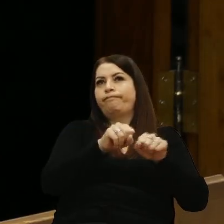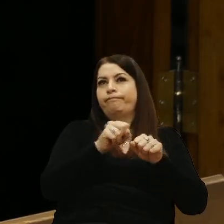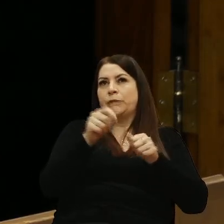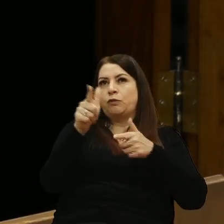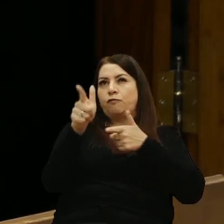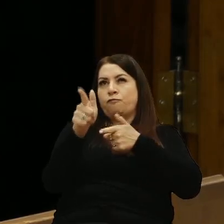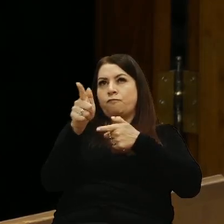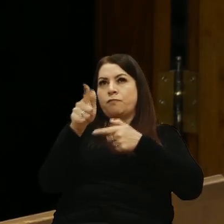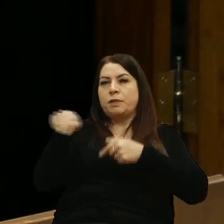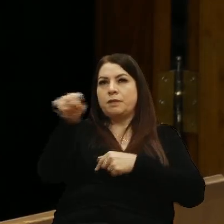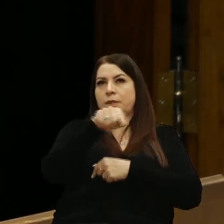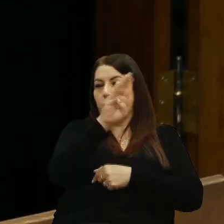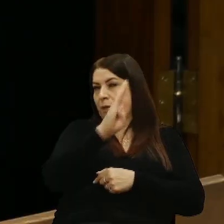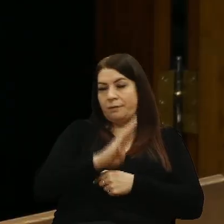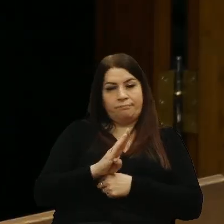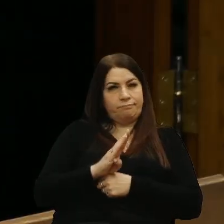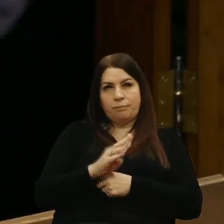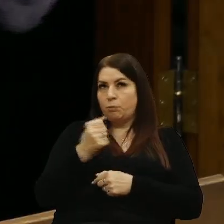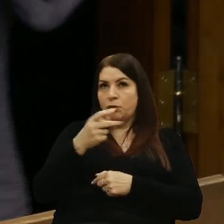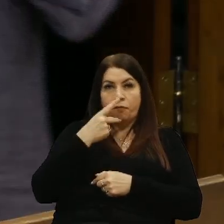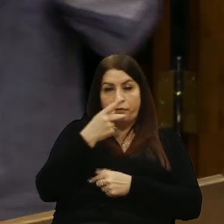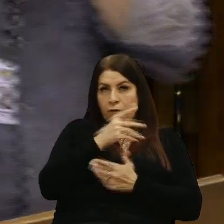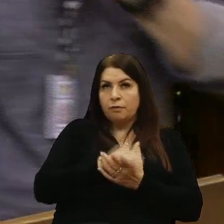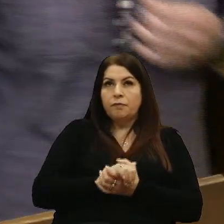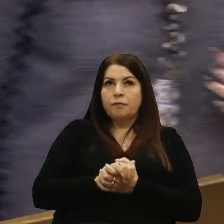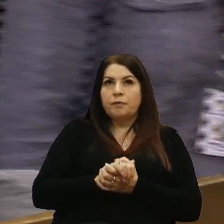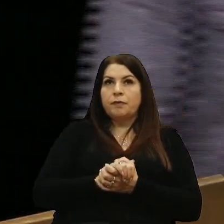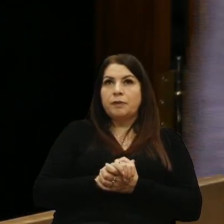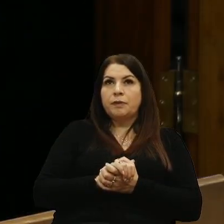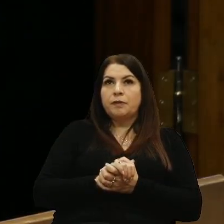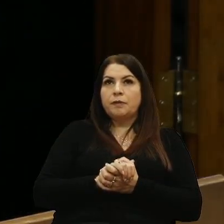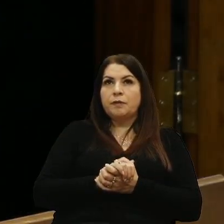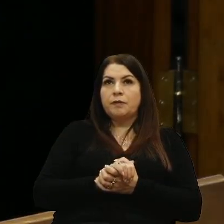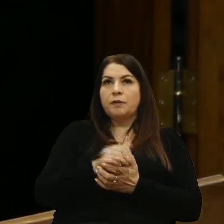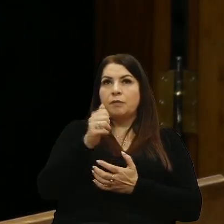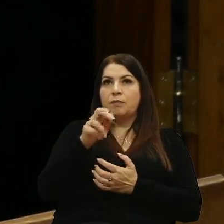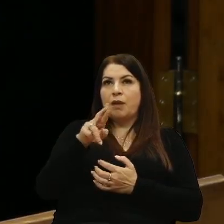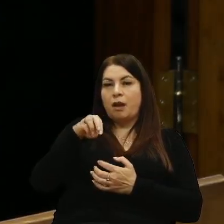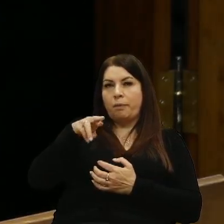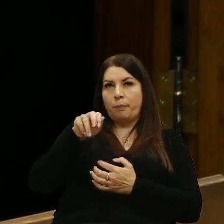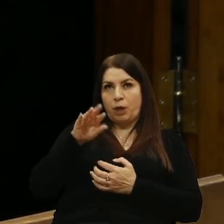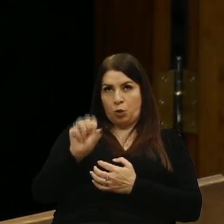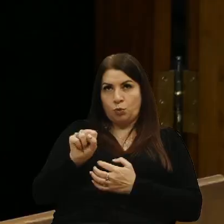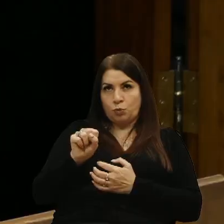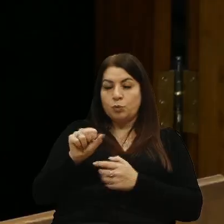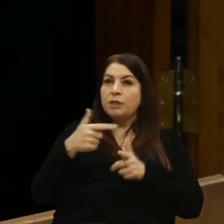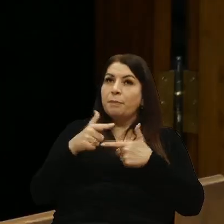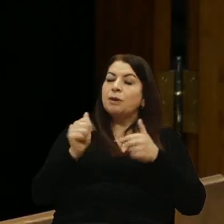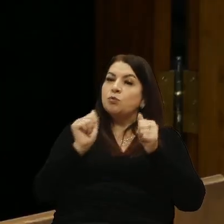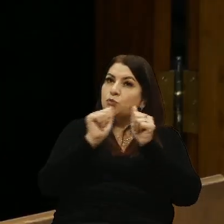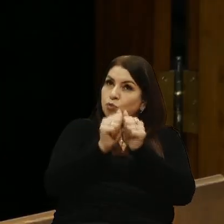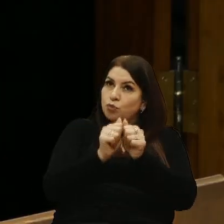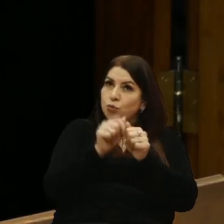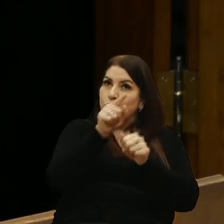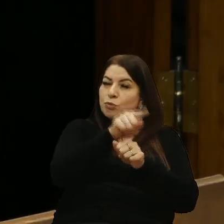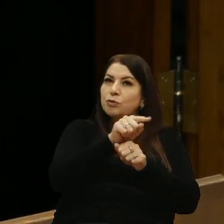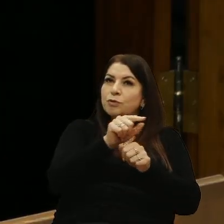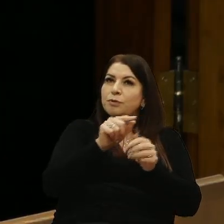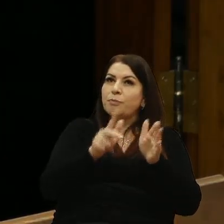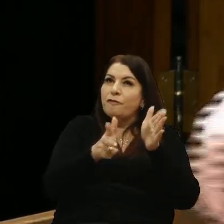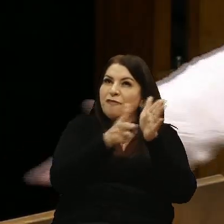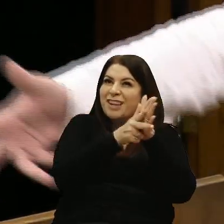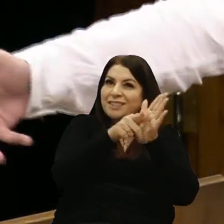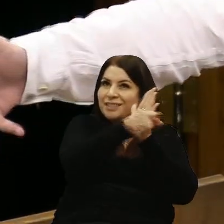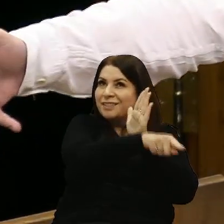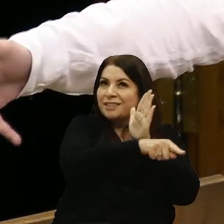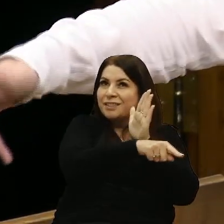no Brasil. Não preciso lhe falar dos armeiros que trabalham em parcela significativa para facções